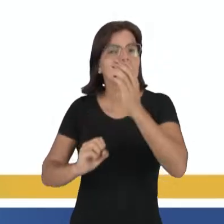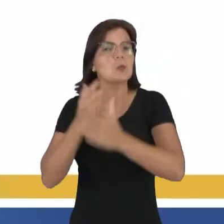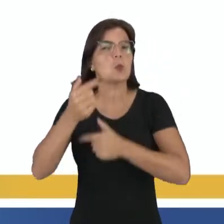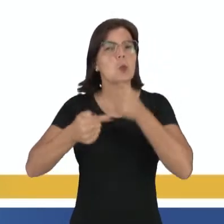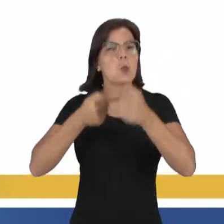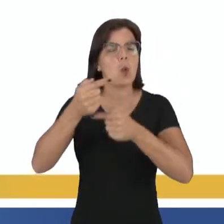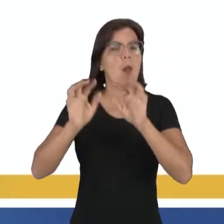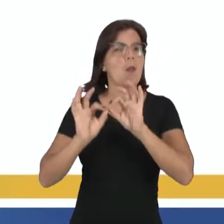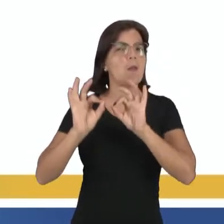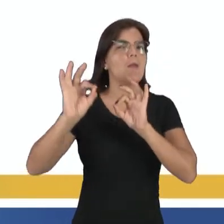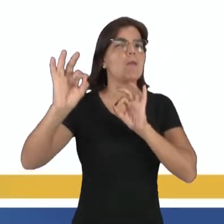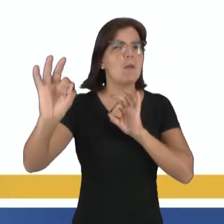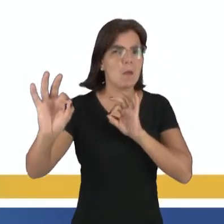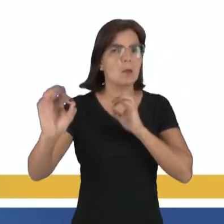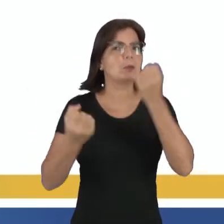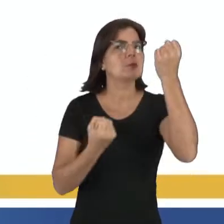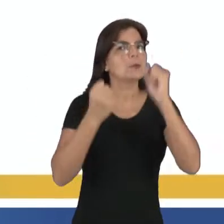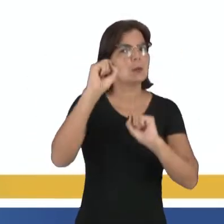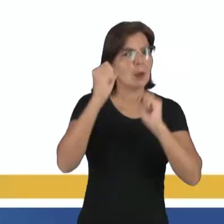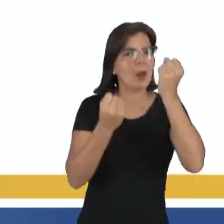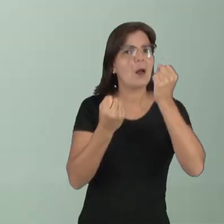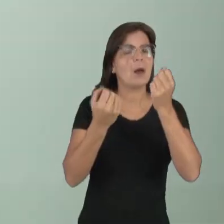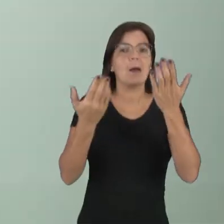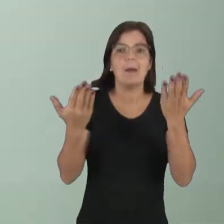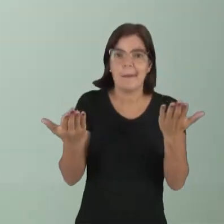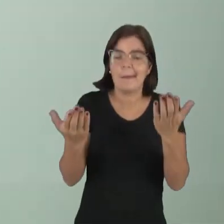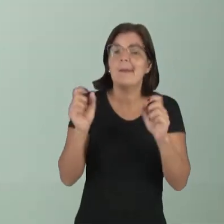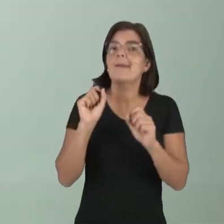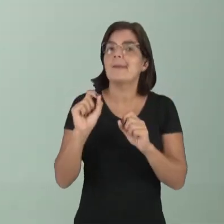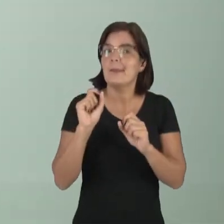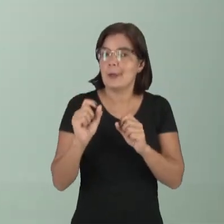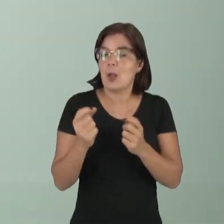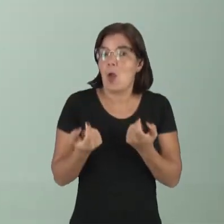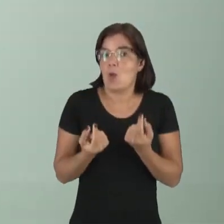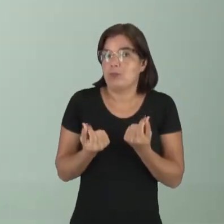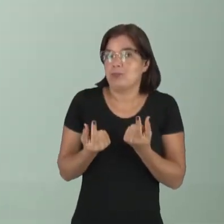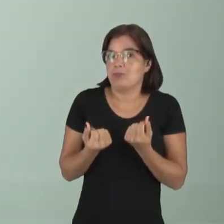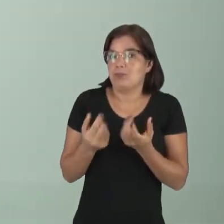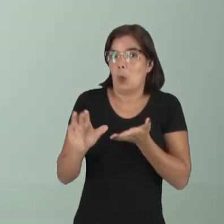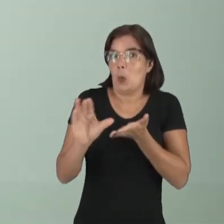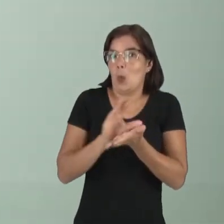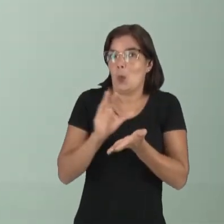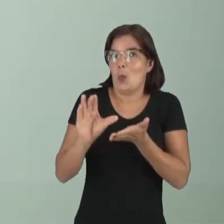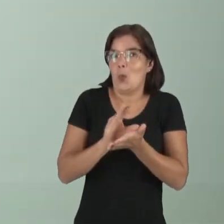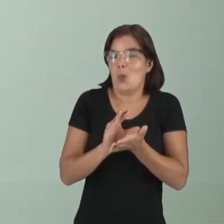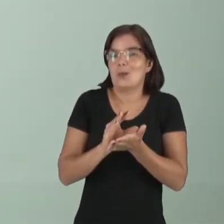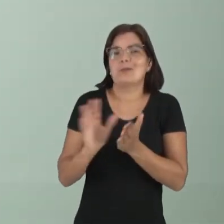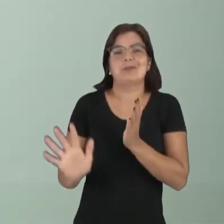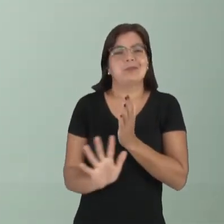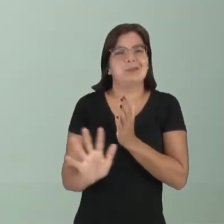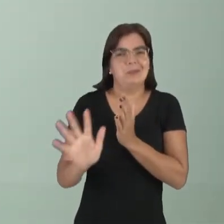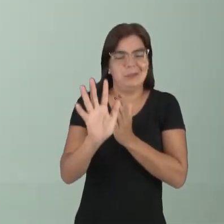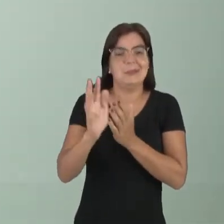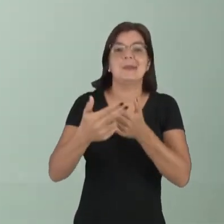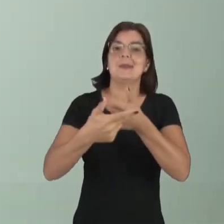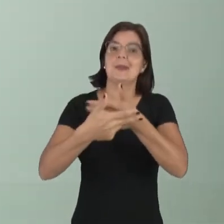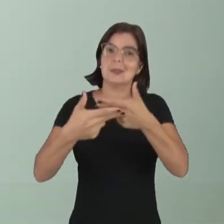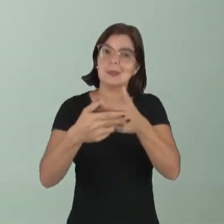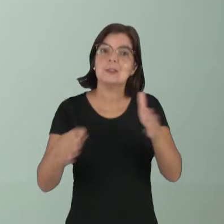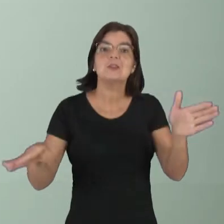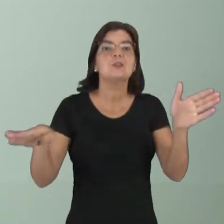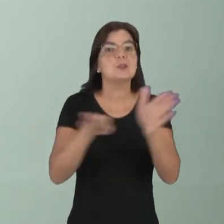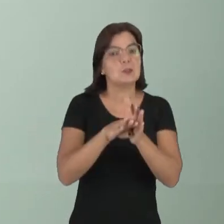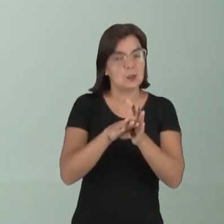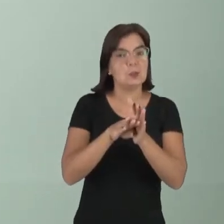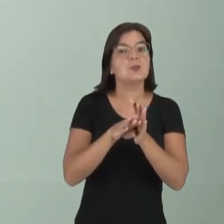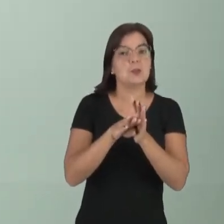matéria-prima longe demais da indústria, a tendência é que o custo se torne maior e, portanto, o produto